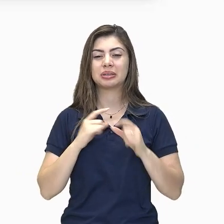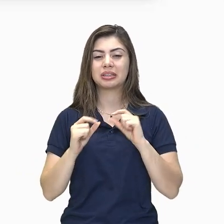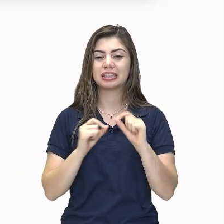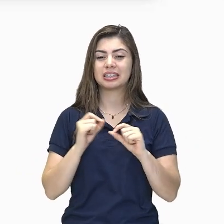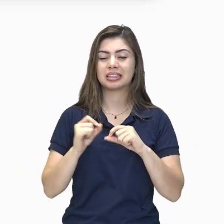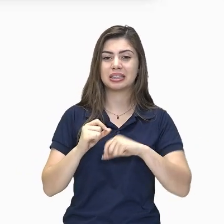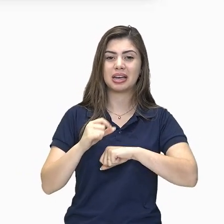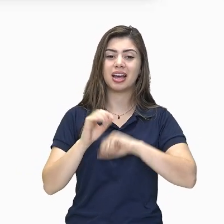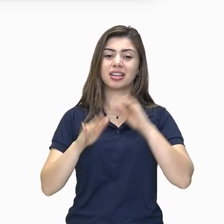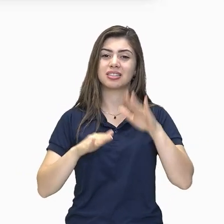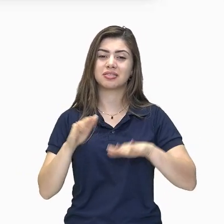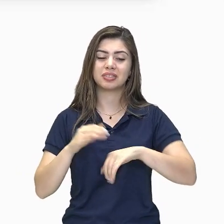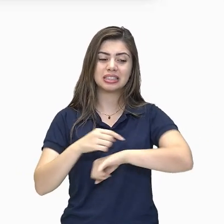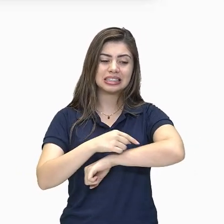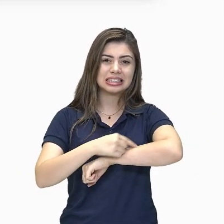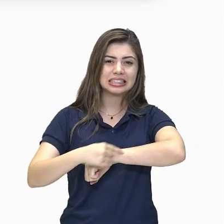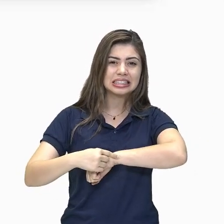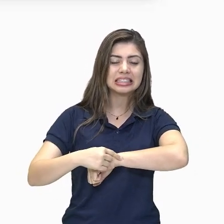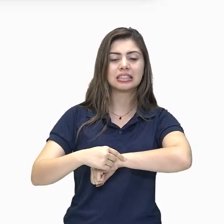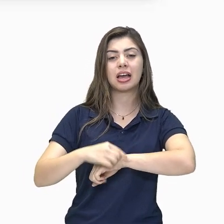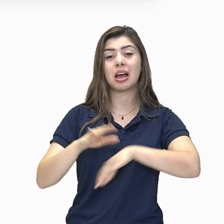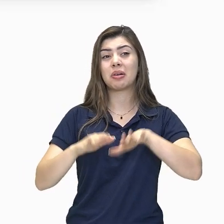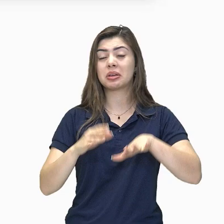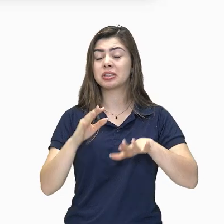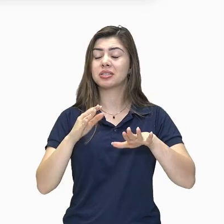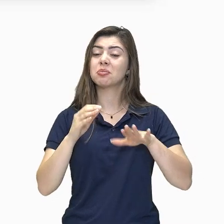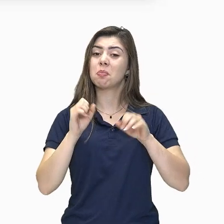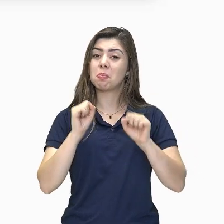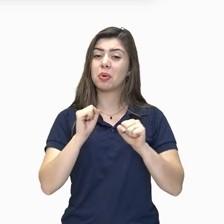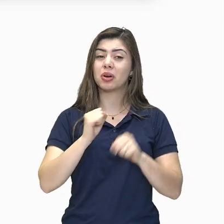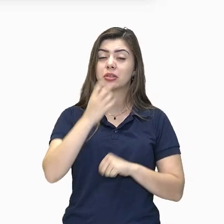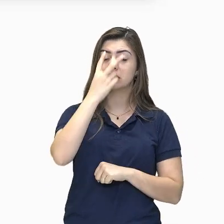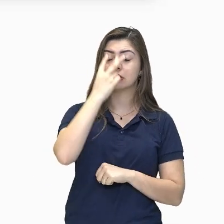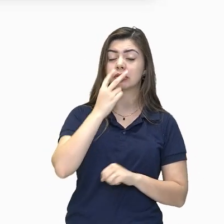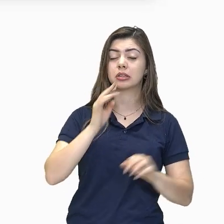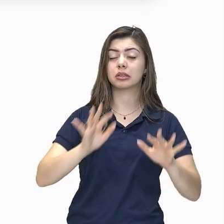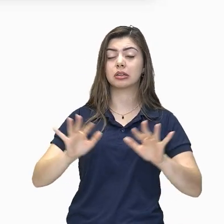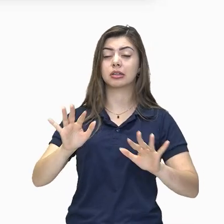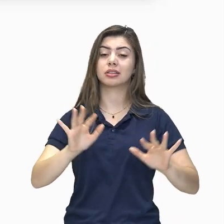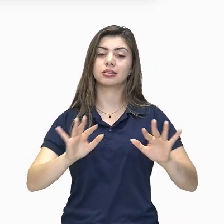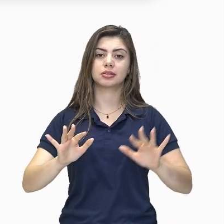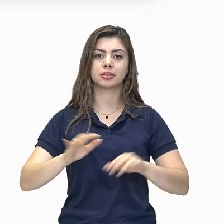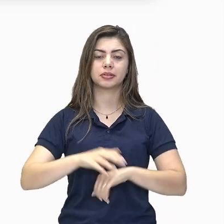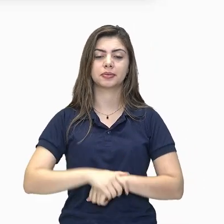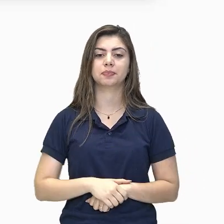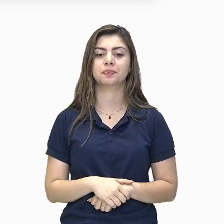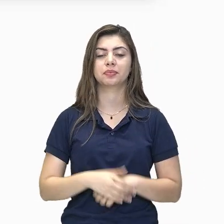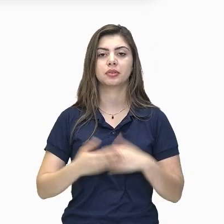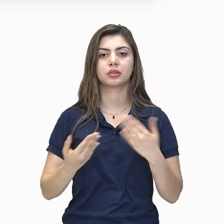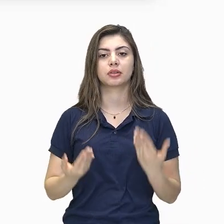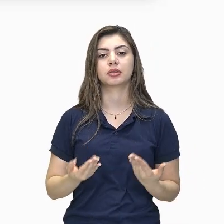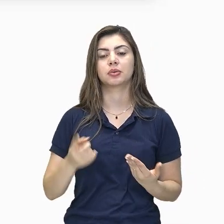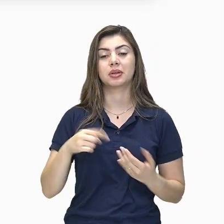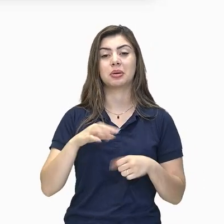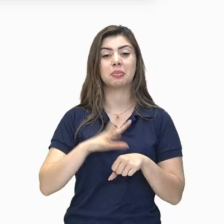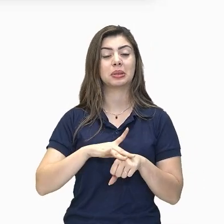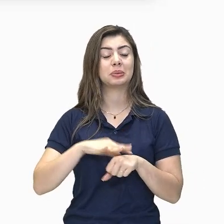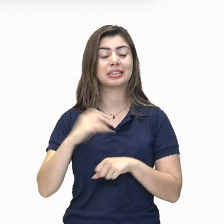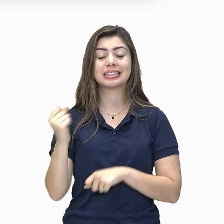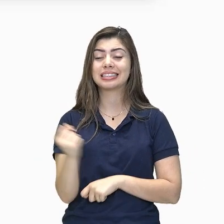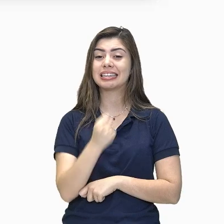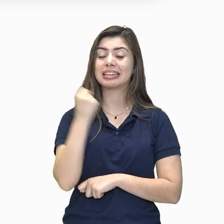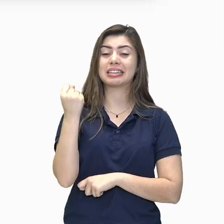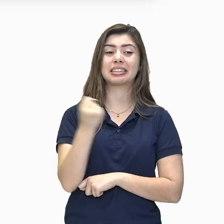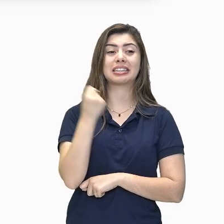profundas e também algumas pessoas podem até ficar cegas. Ela é conhecida como uma das enfermidades mais letais enfrentadas pela